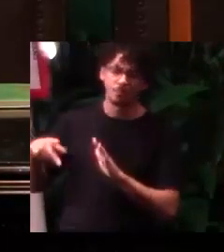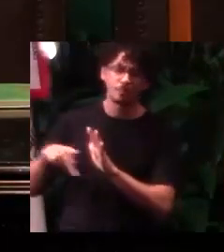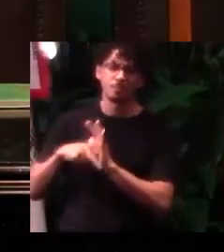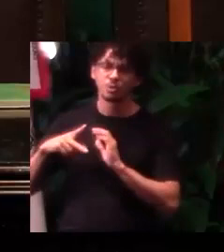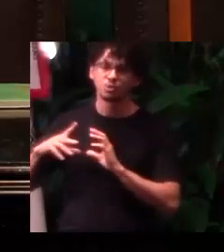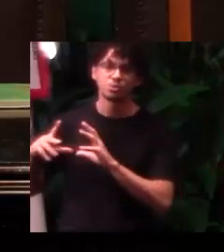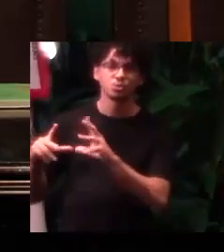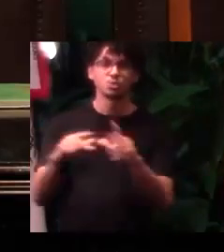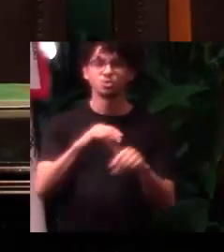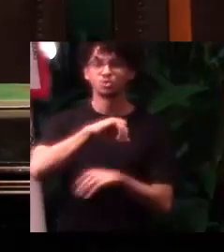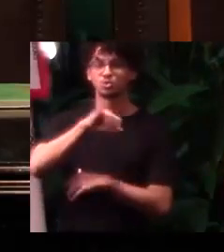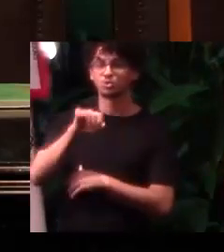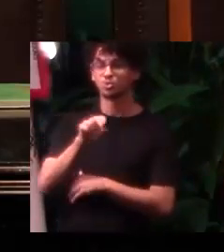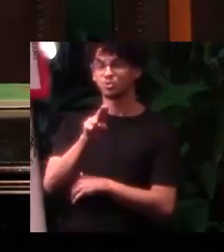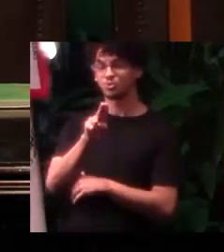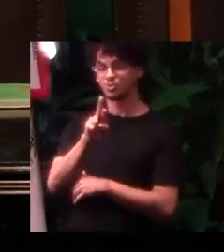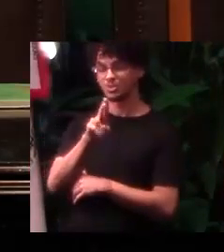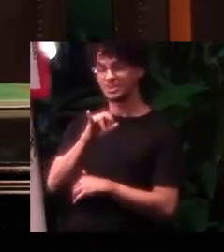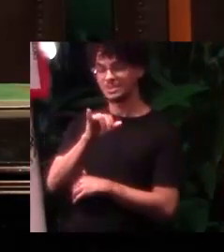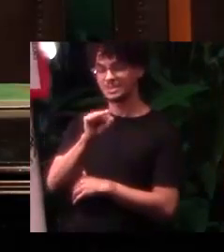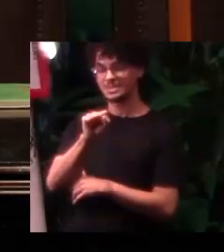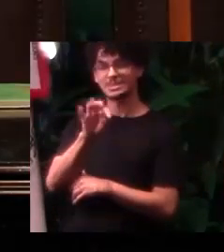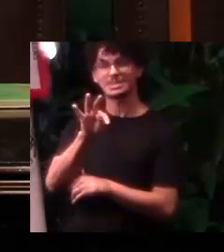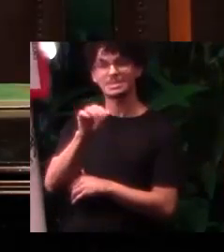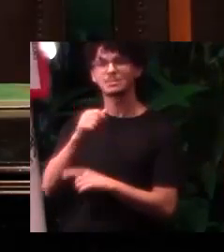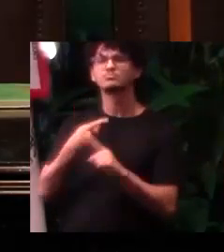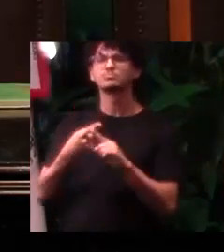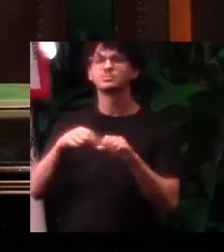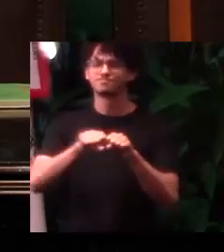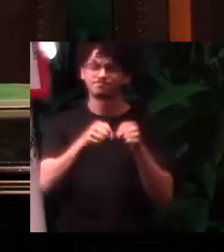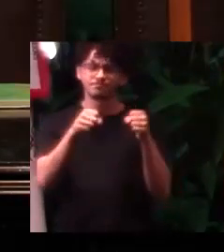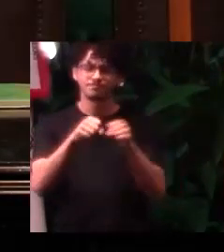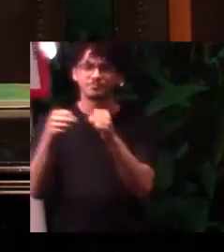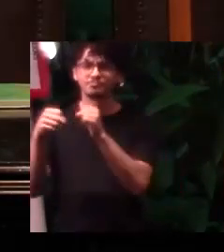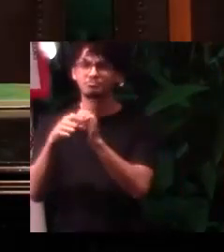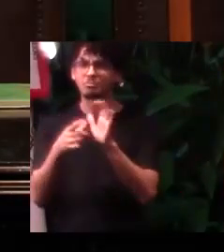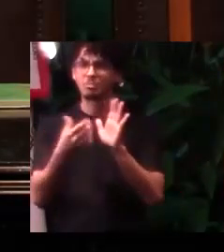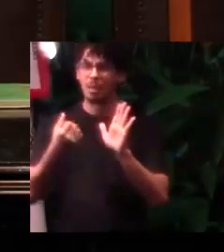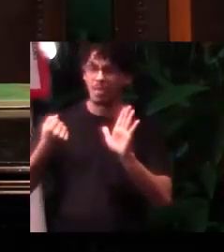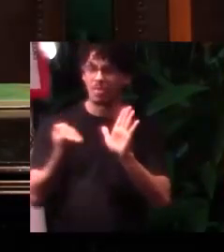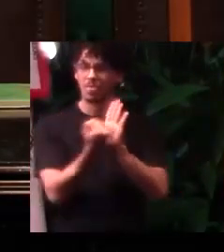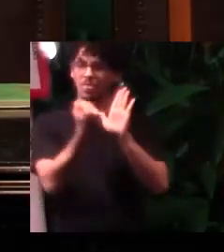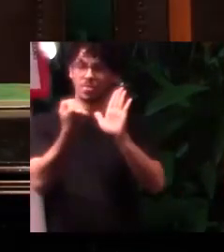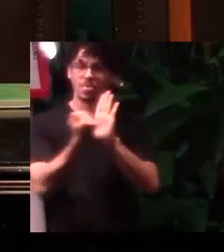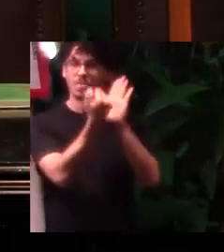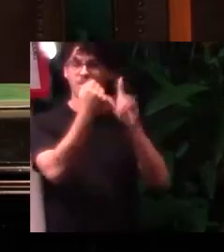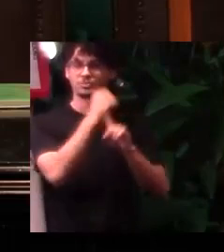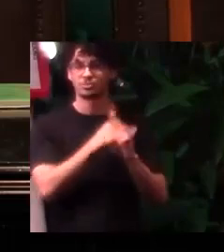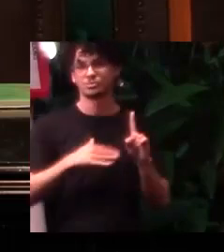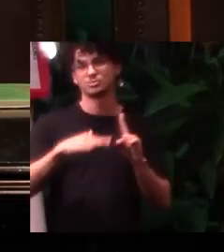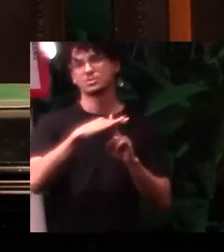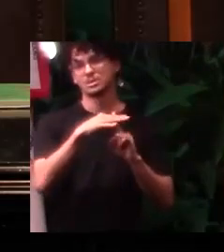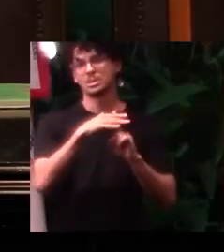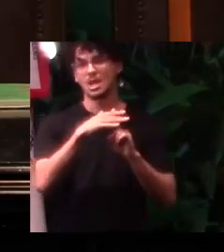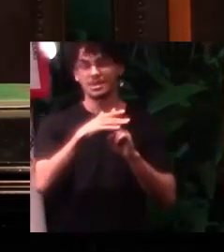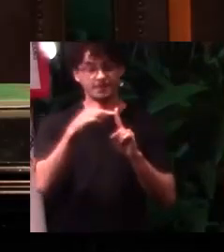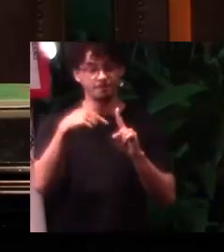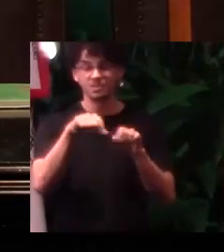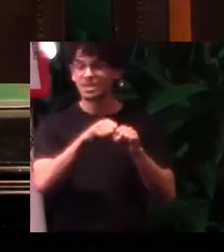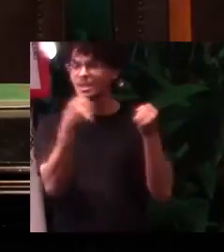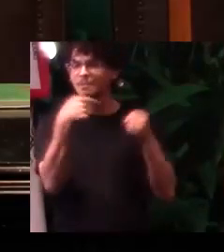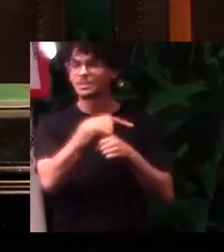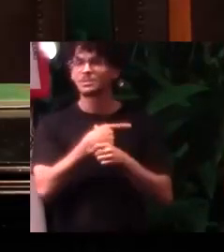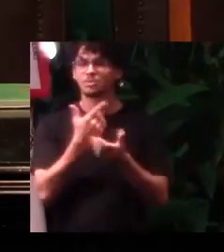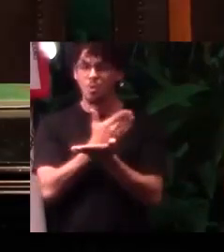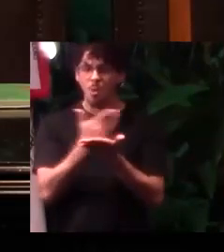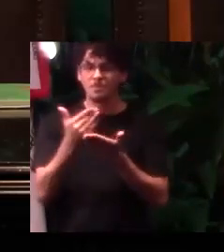transformem cotidianamente dogmatismos em perguntas que lancem caminhos para novas construções,